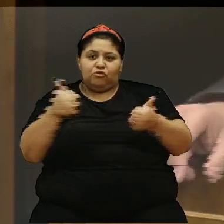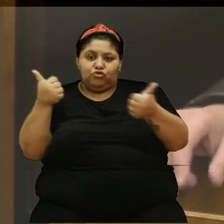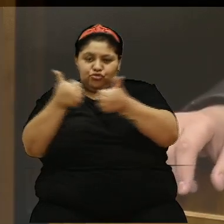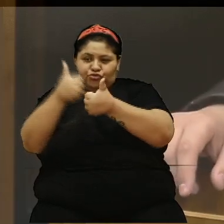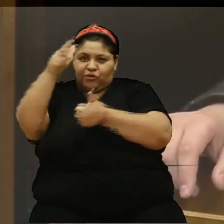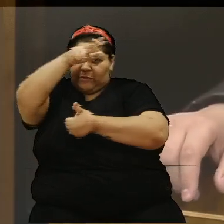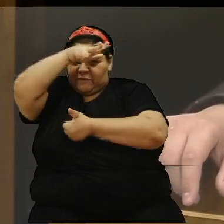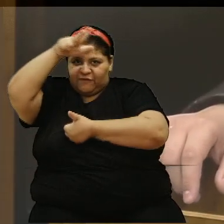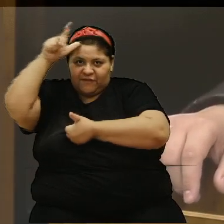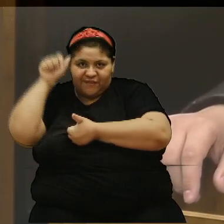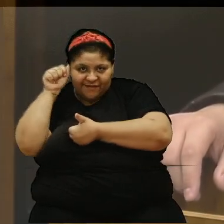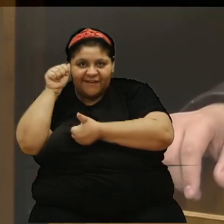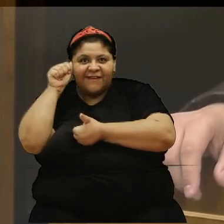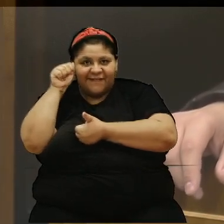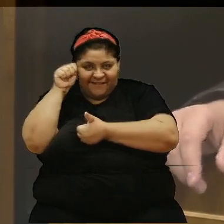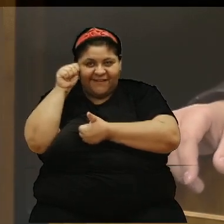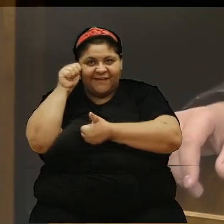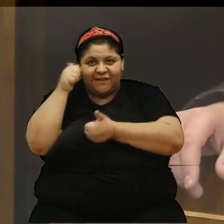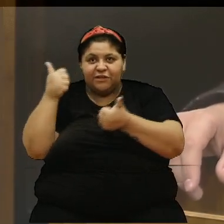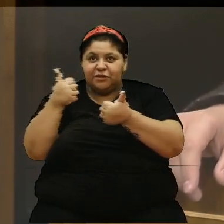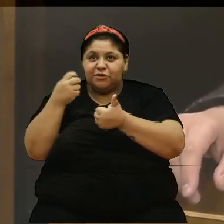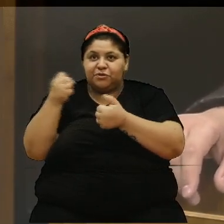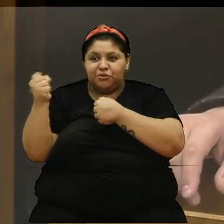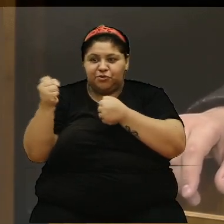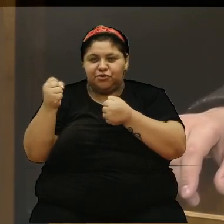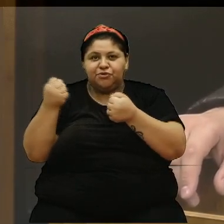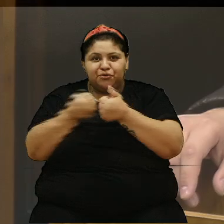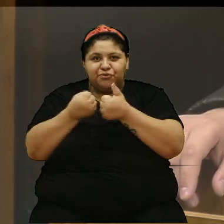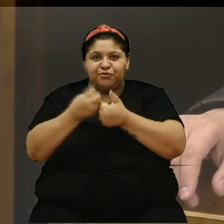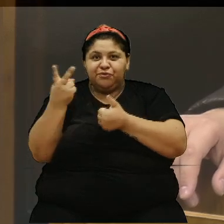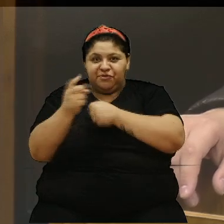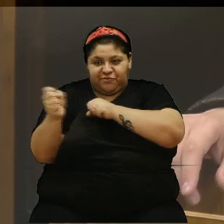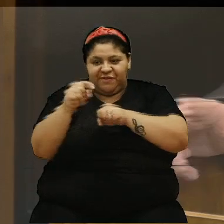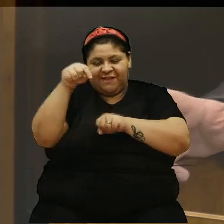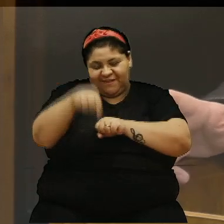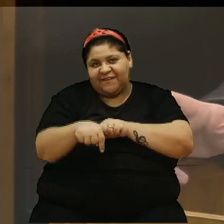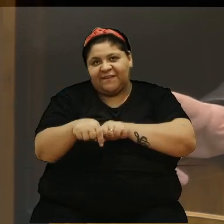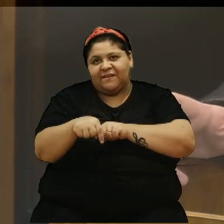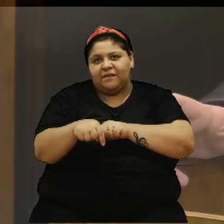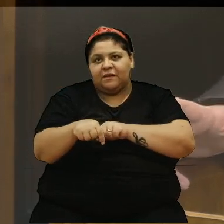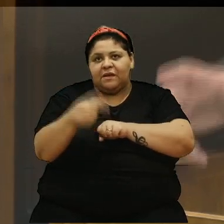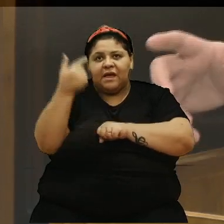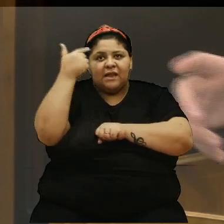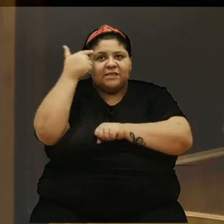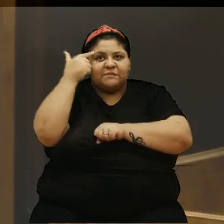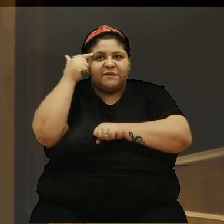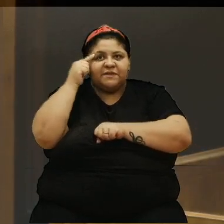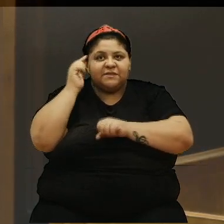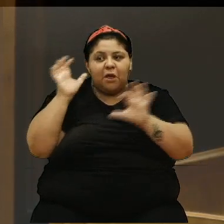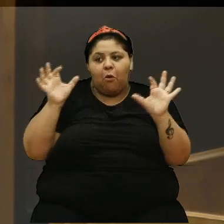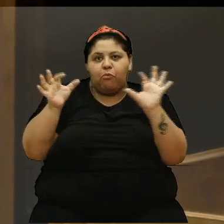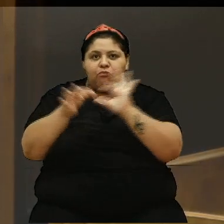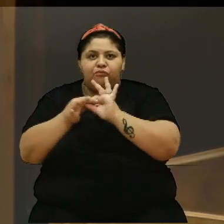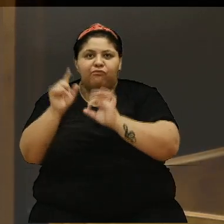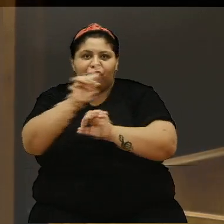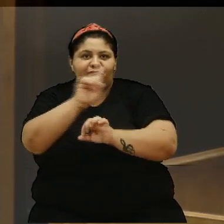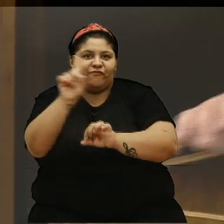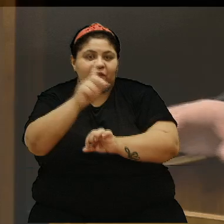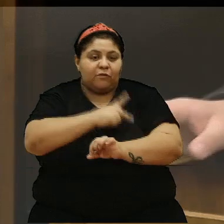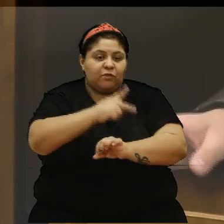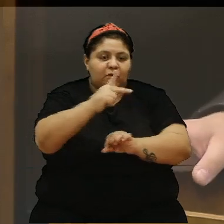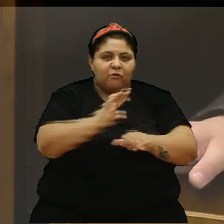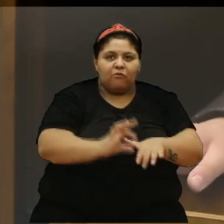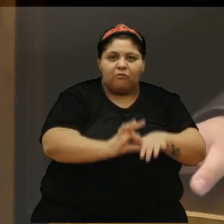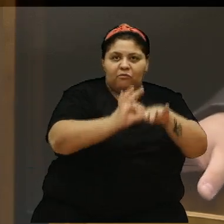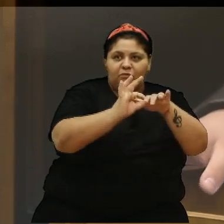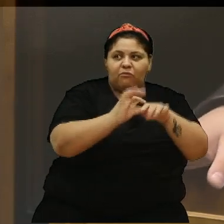estamos na Praça dos Dois Poderes, como eu costumo dizer que é a nossa praça aqui, elas pensam que é um puxado. E, na verdade, não. Nós temos uma presidência independente, um